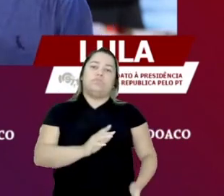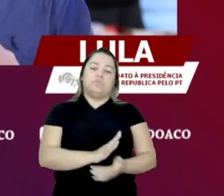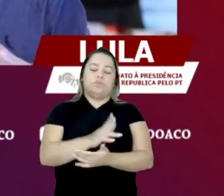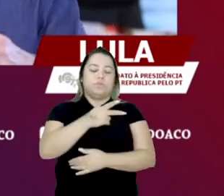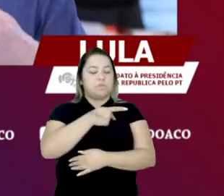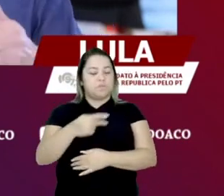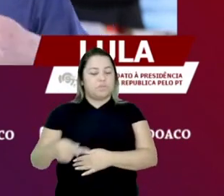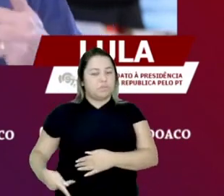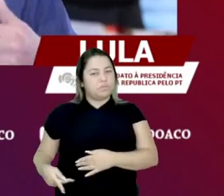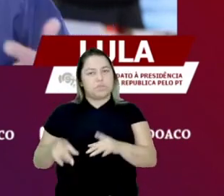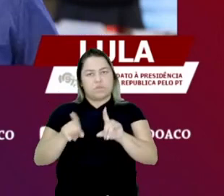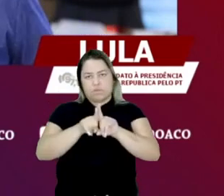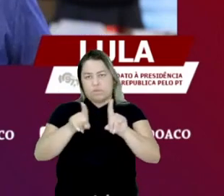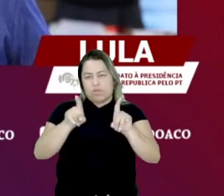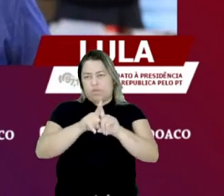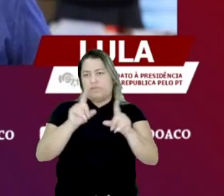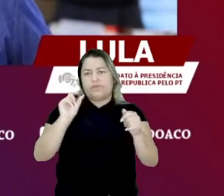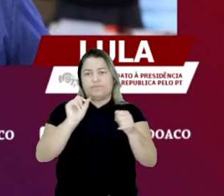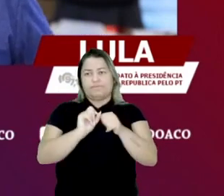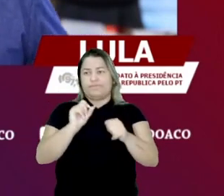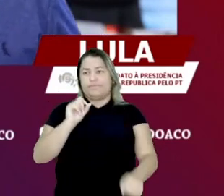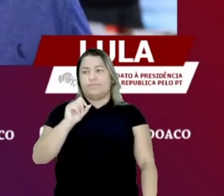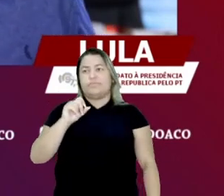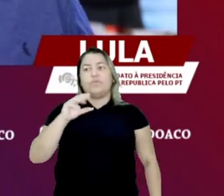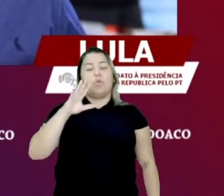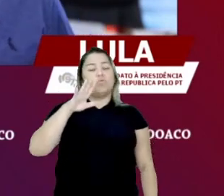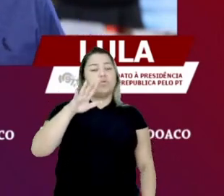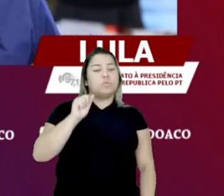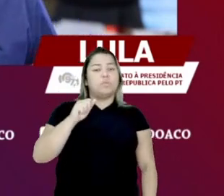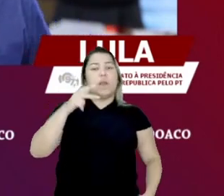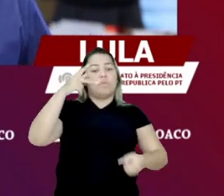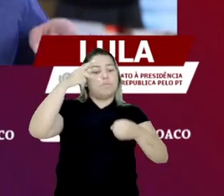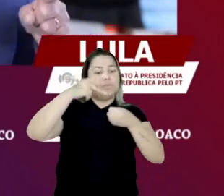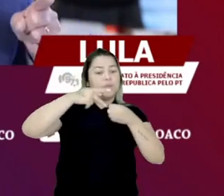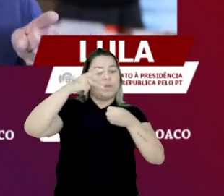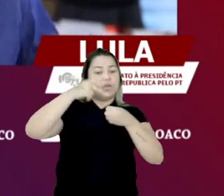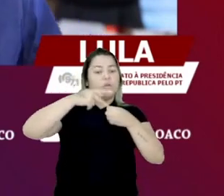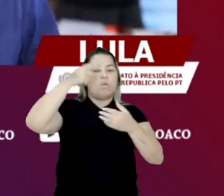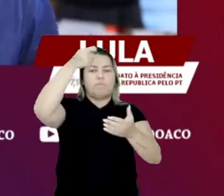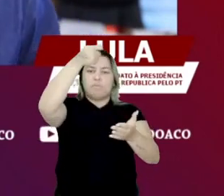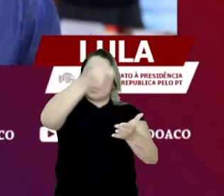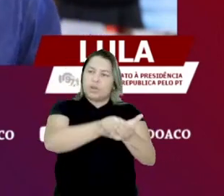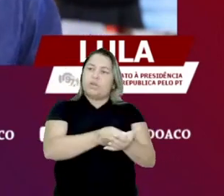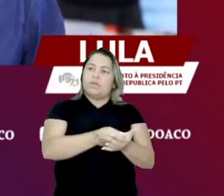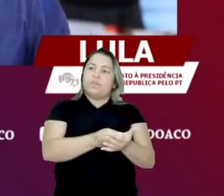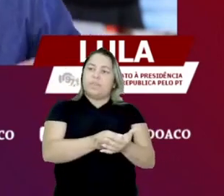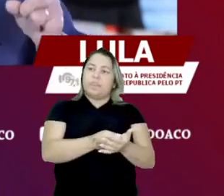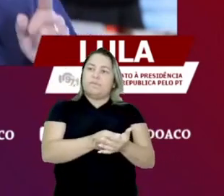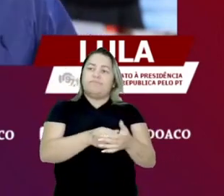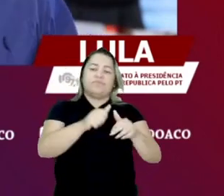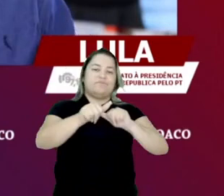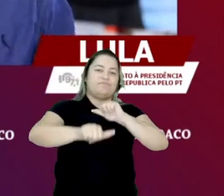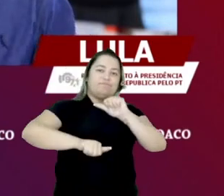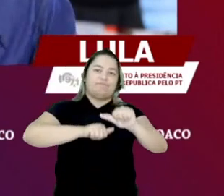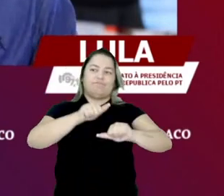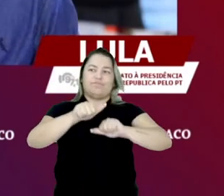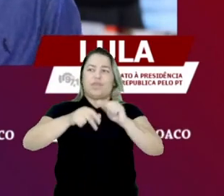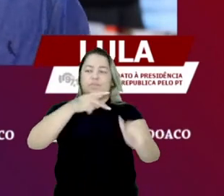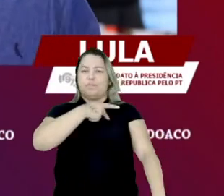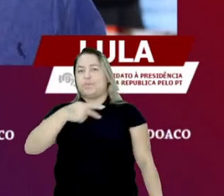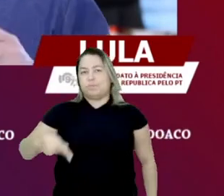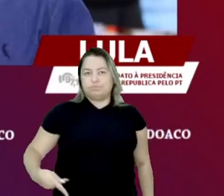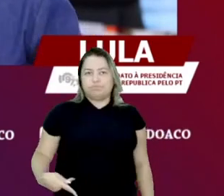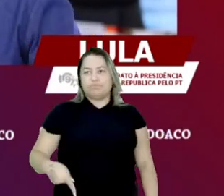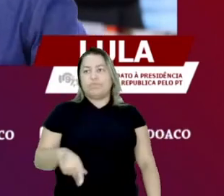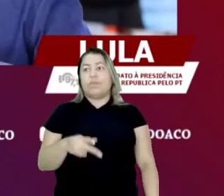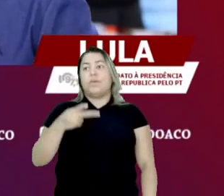Petrobras para dizer que ele está tomando atitude, quando, na verdade, ele poderia chamar o presidente da Petrobras, chamar o Conselho da Petrobras,